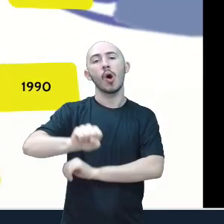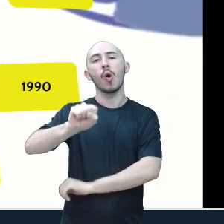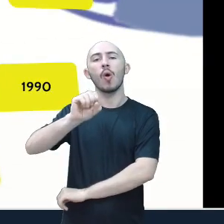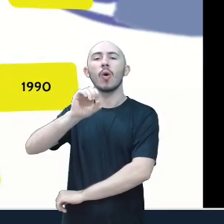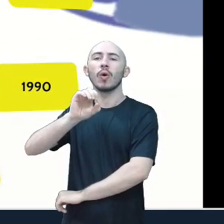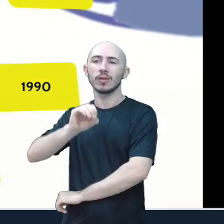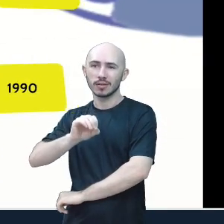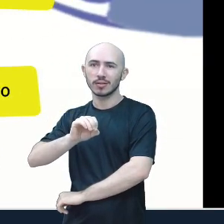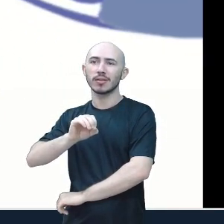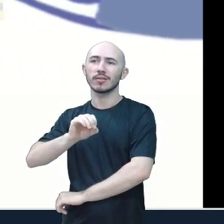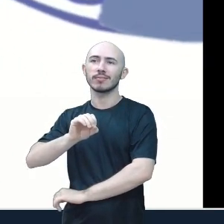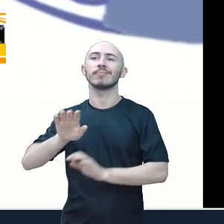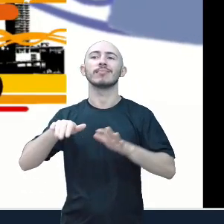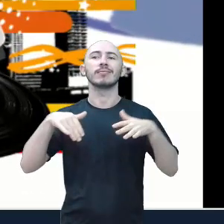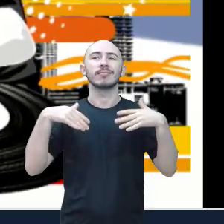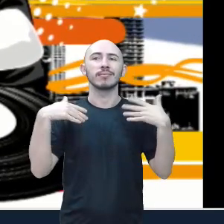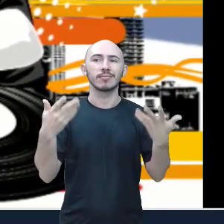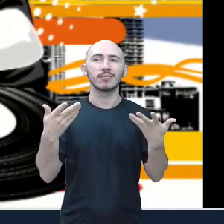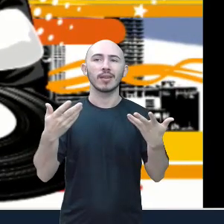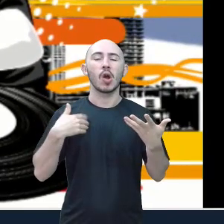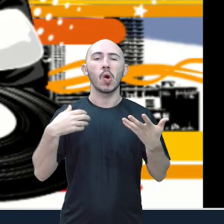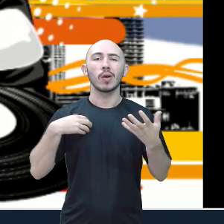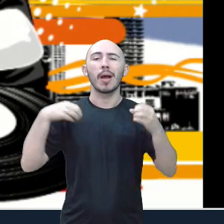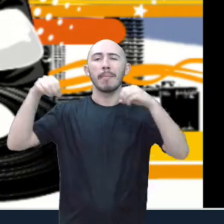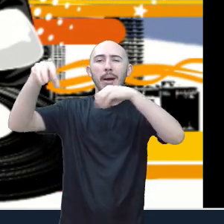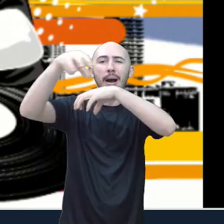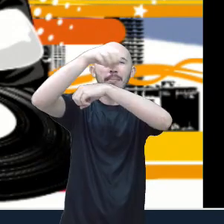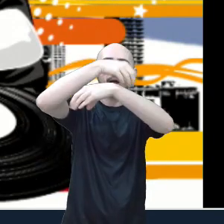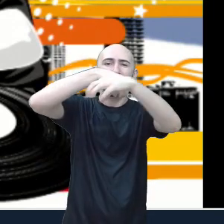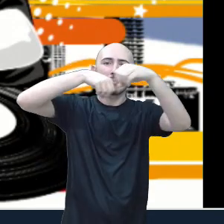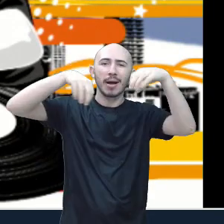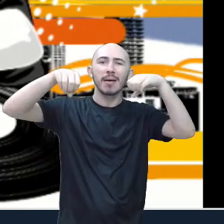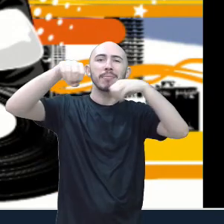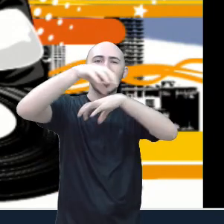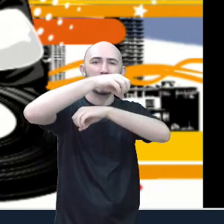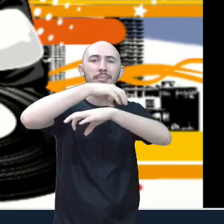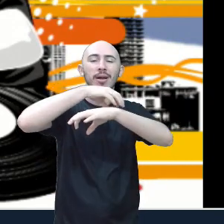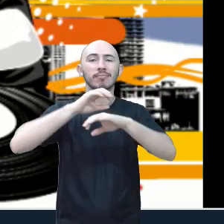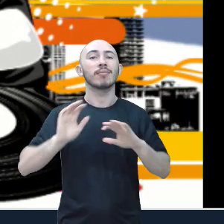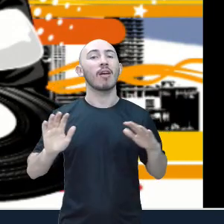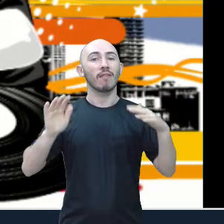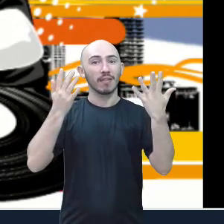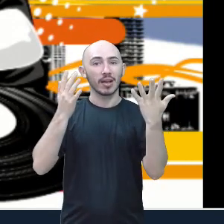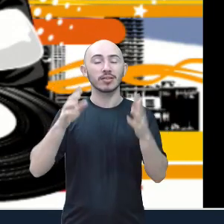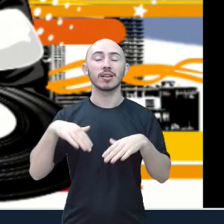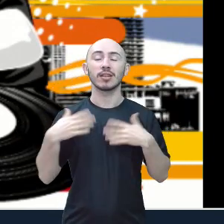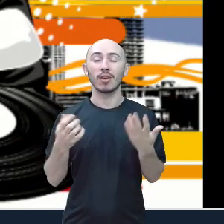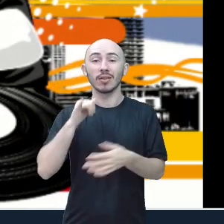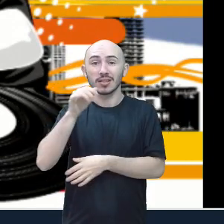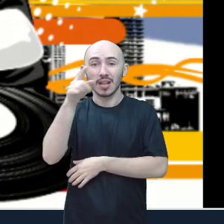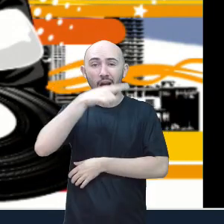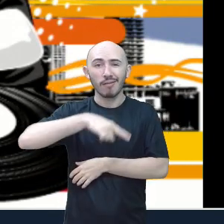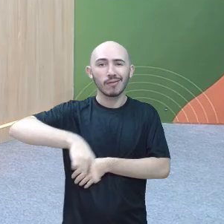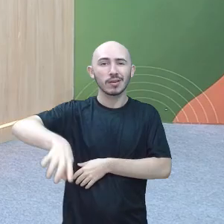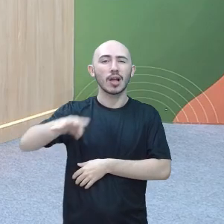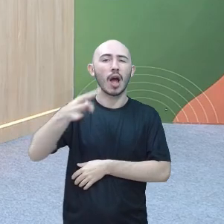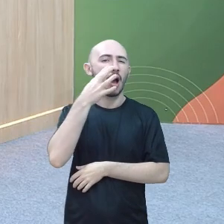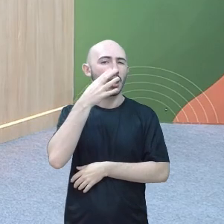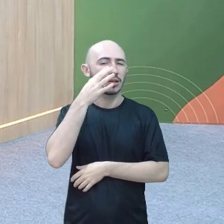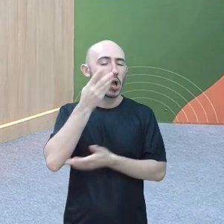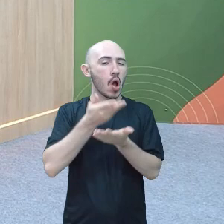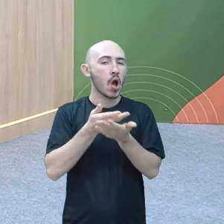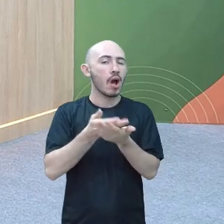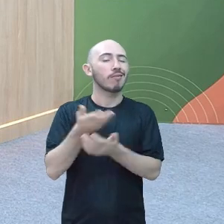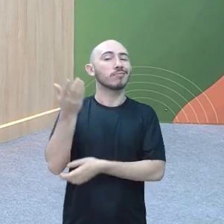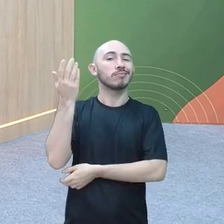80, a década da balada. E aí, se você assistiu a aula anterior, que